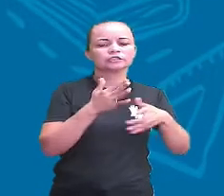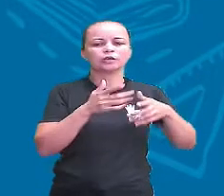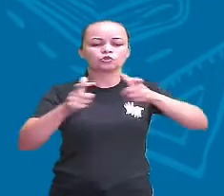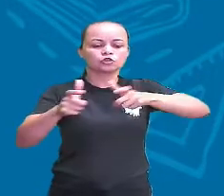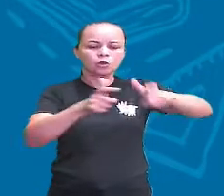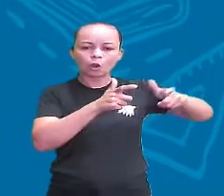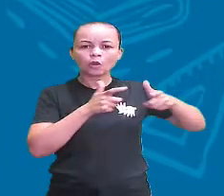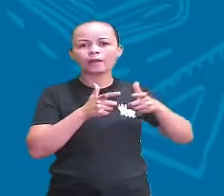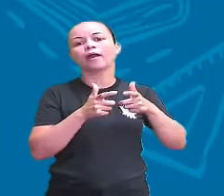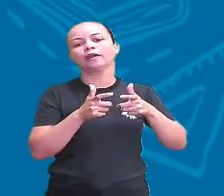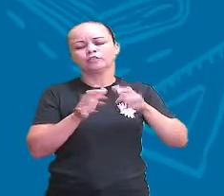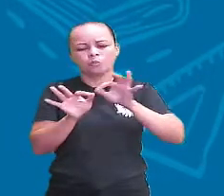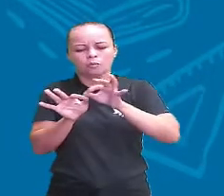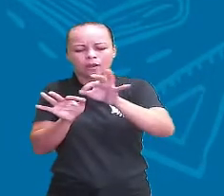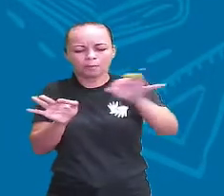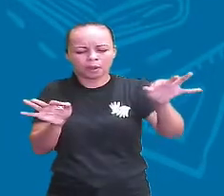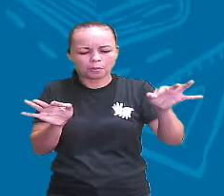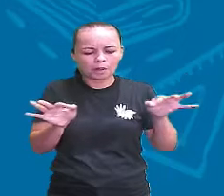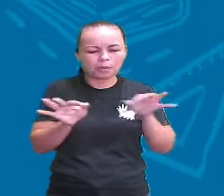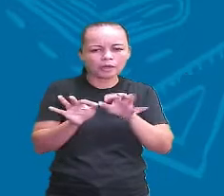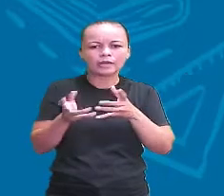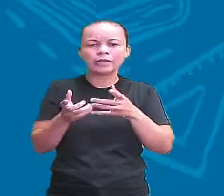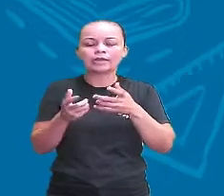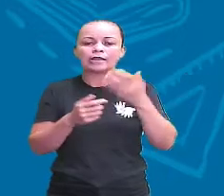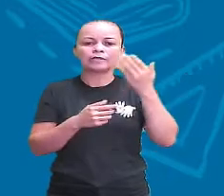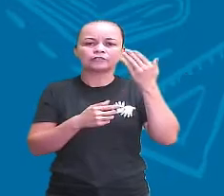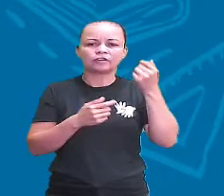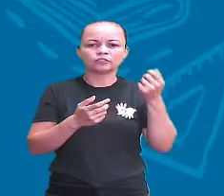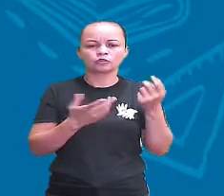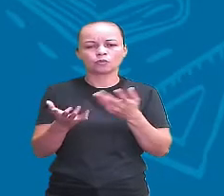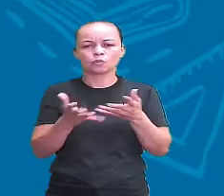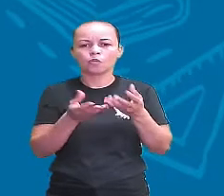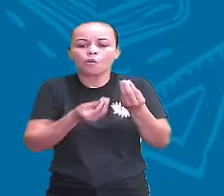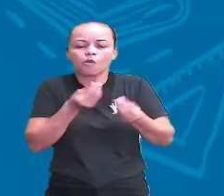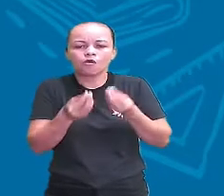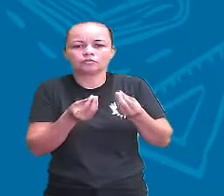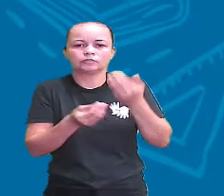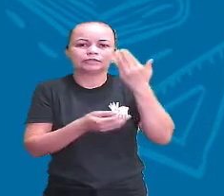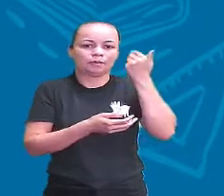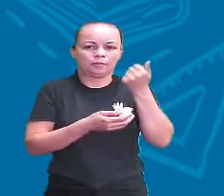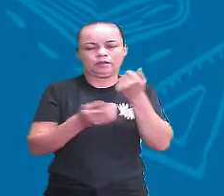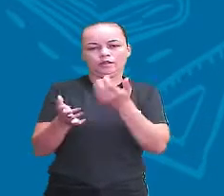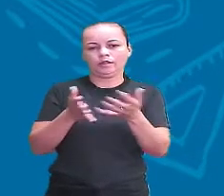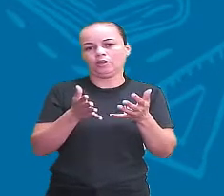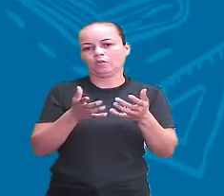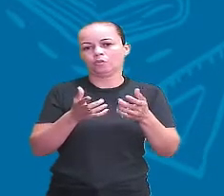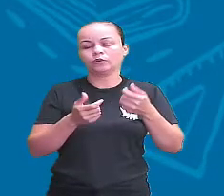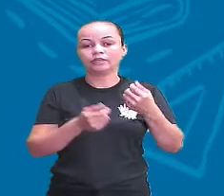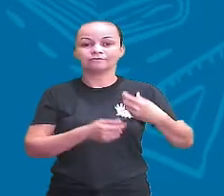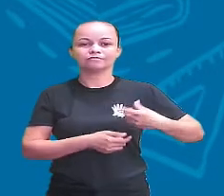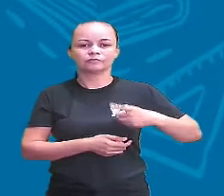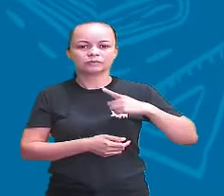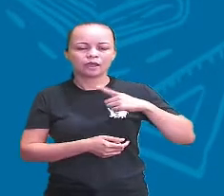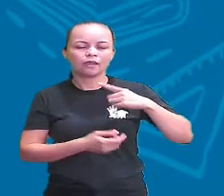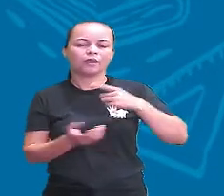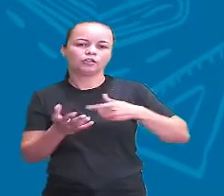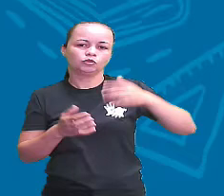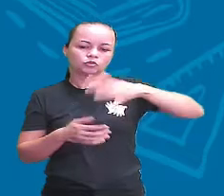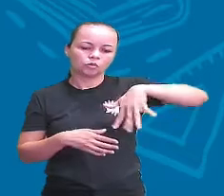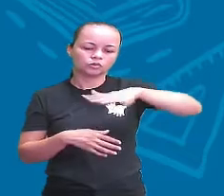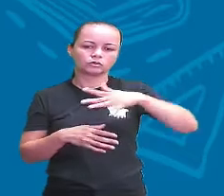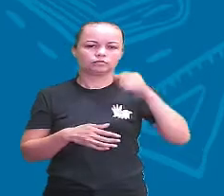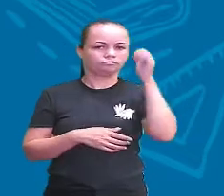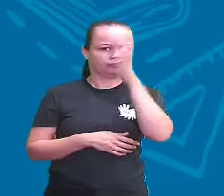territórios e tudo mais. Ele faz um levantamento do que existe no nosso território brasileiro, tá bom? O